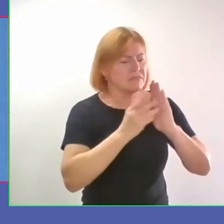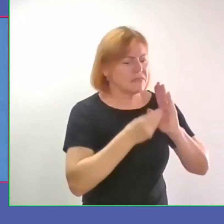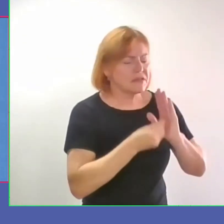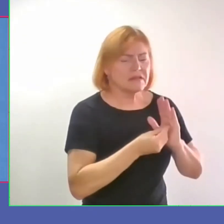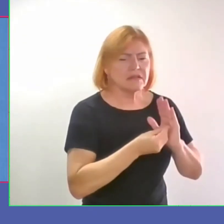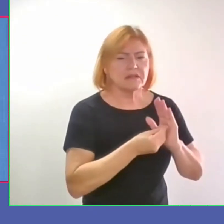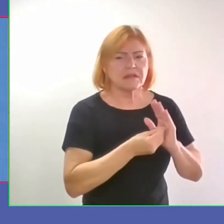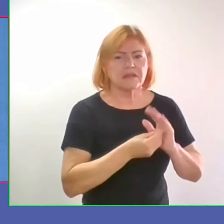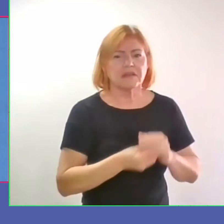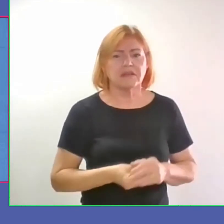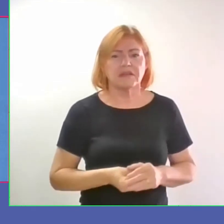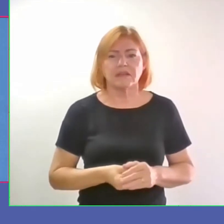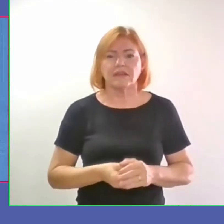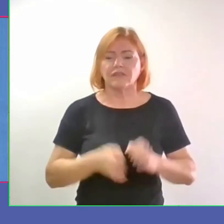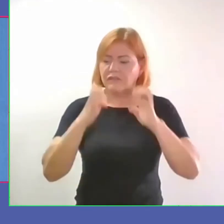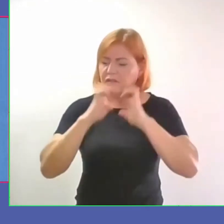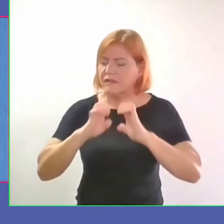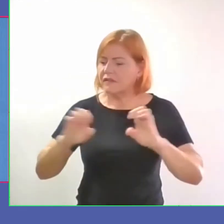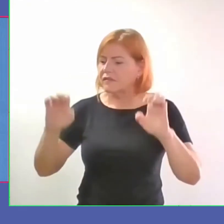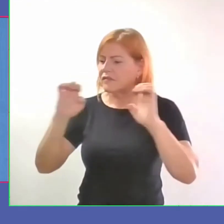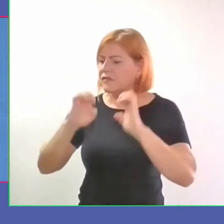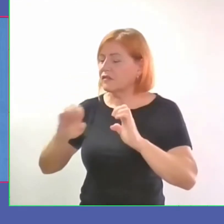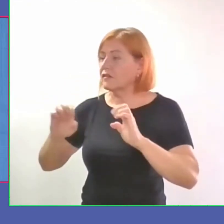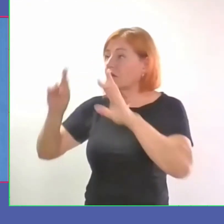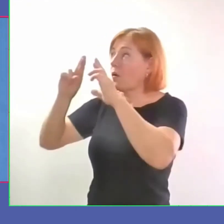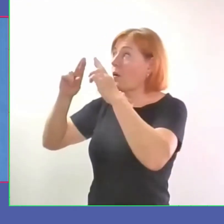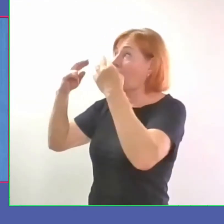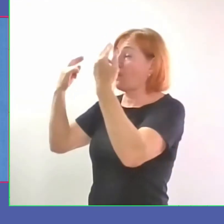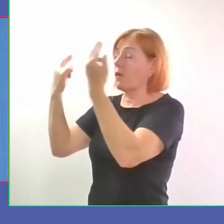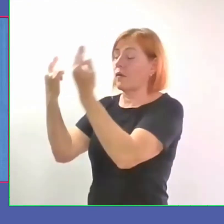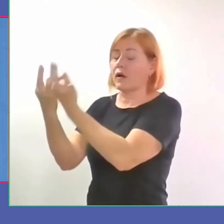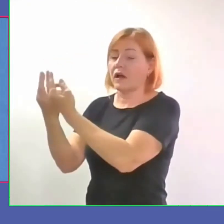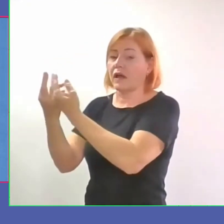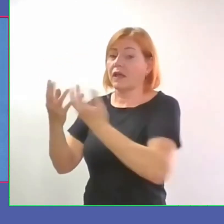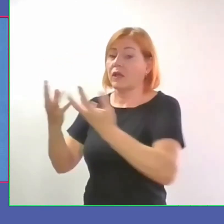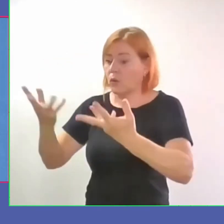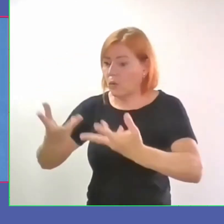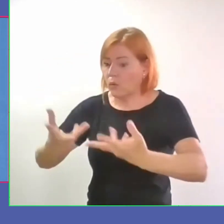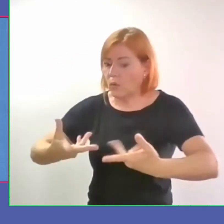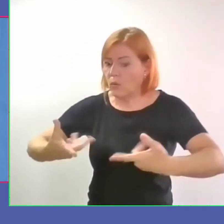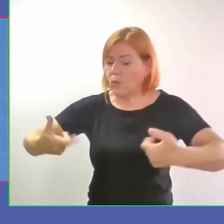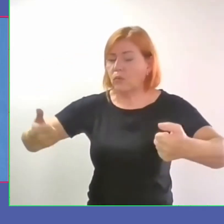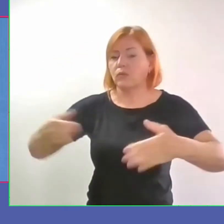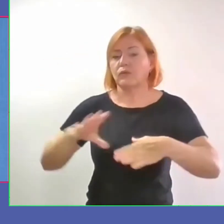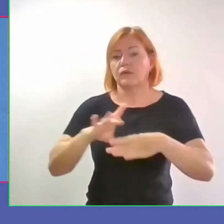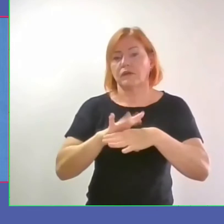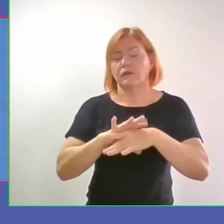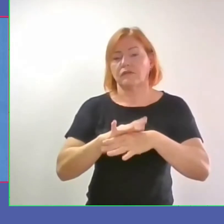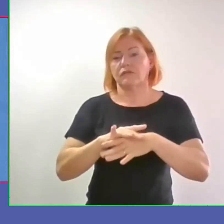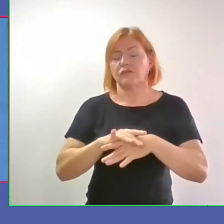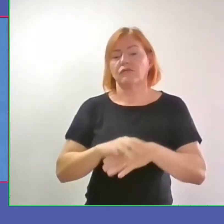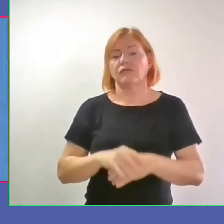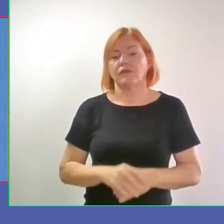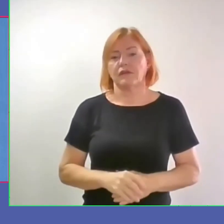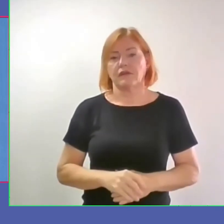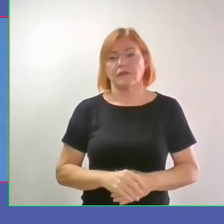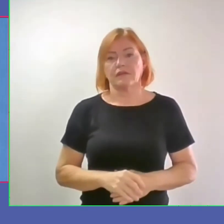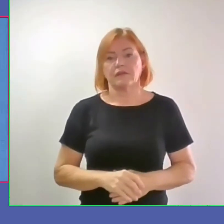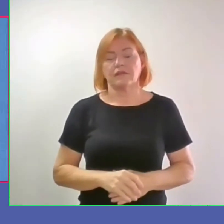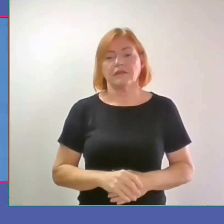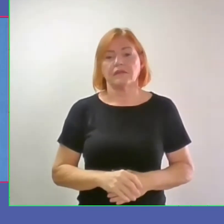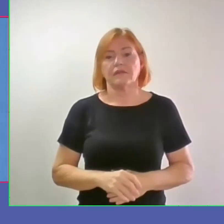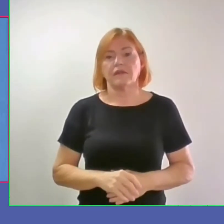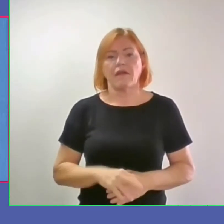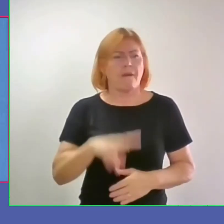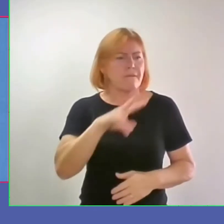curando toda sorte de doenças e enfermidades. Vendo ele as multidões, compadeceu-se delas,